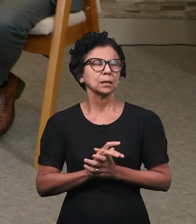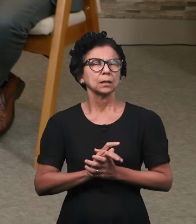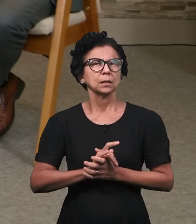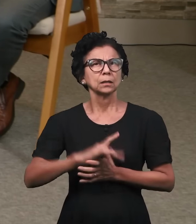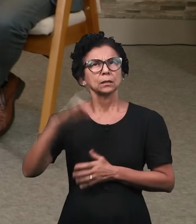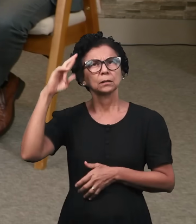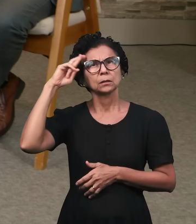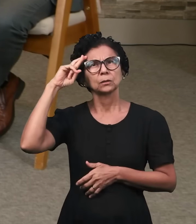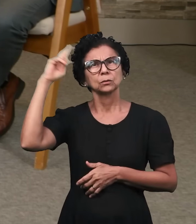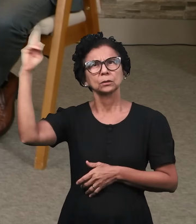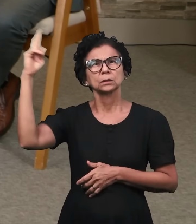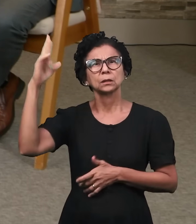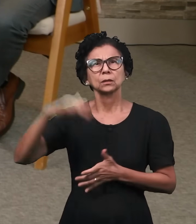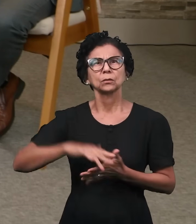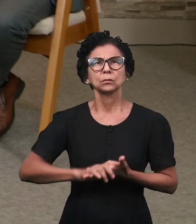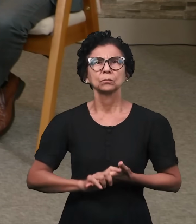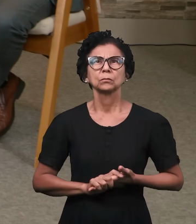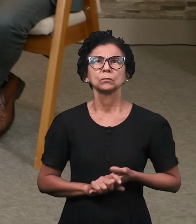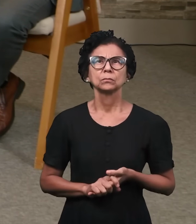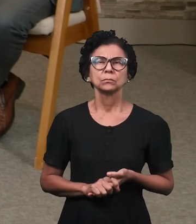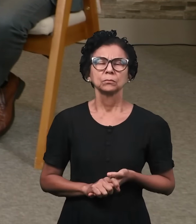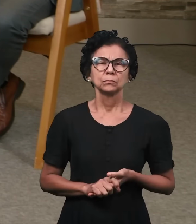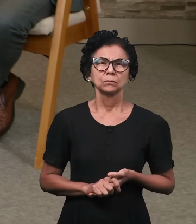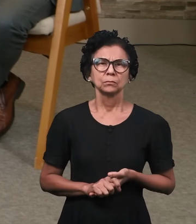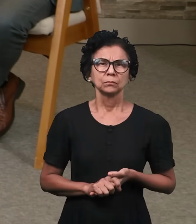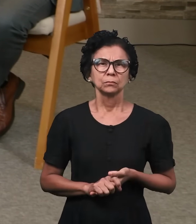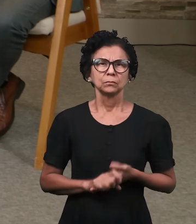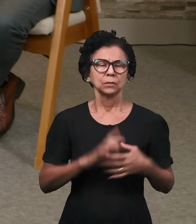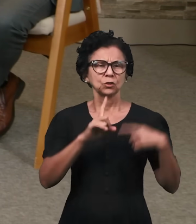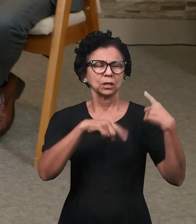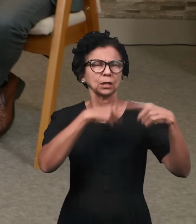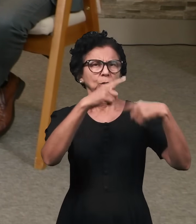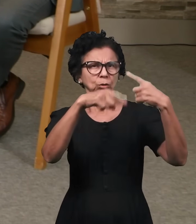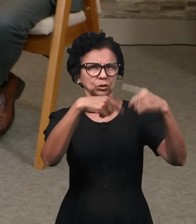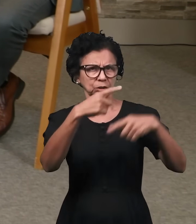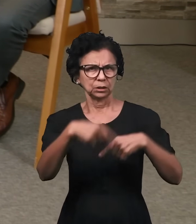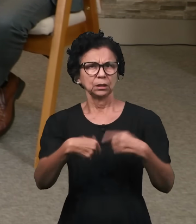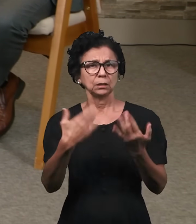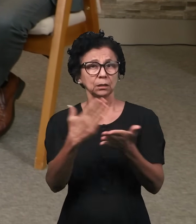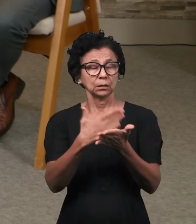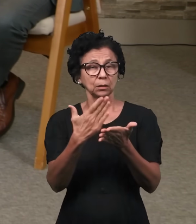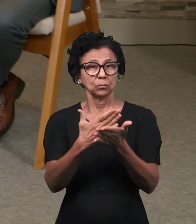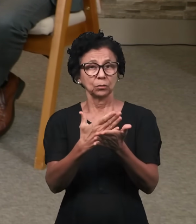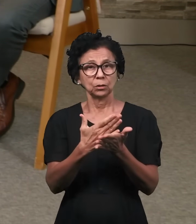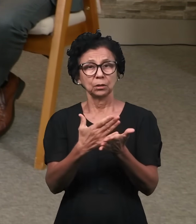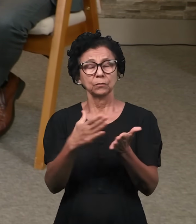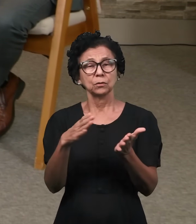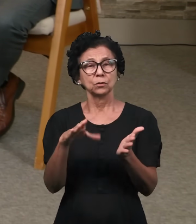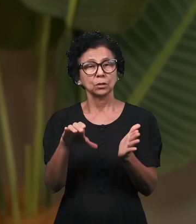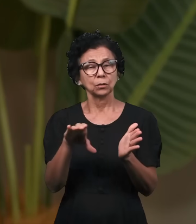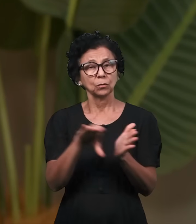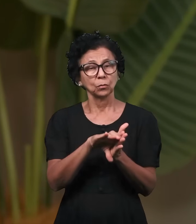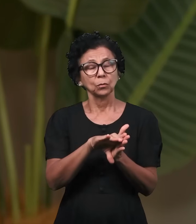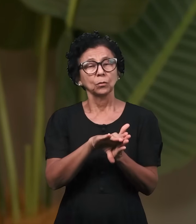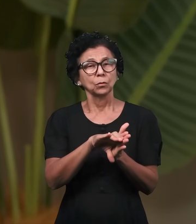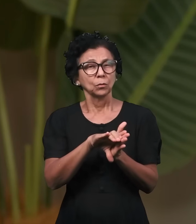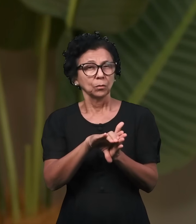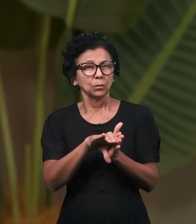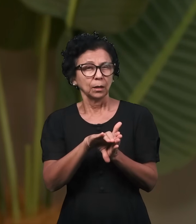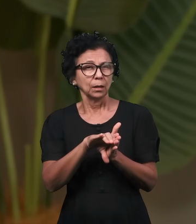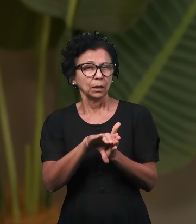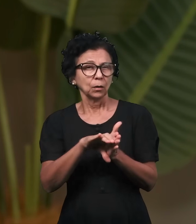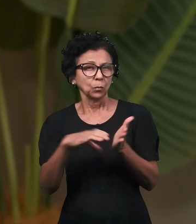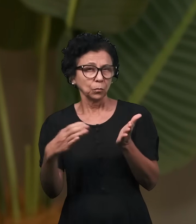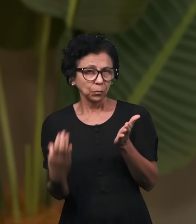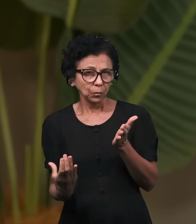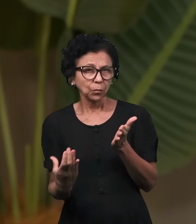doutor Fernando? Inclusive tem um livro dedicado a isso, que é Crônicas, 2 livros, primeiro e segundo Crônicas. Ele